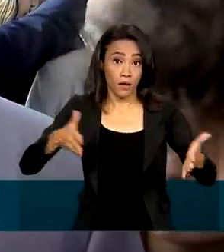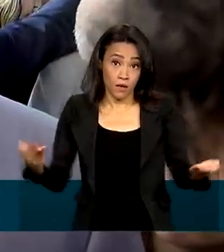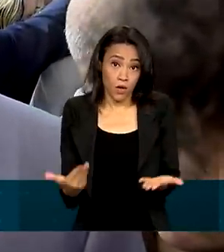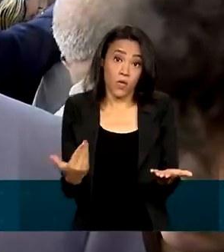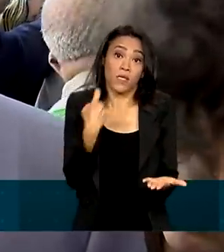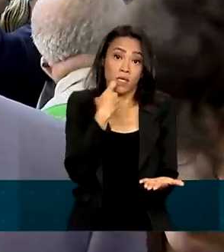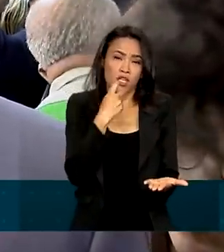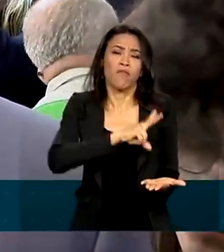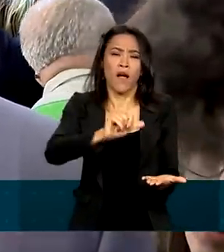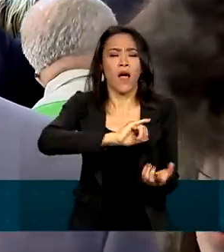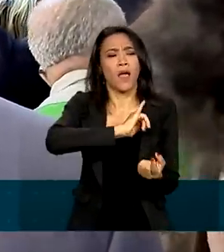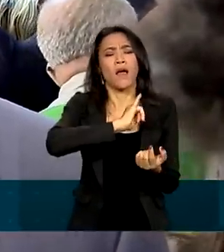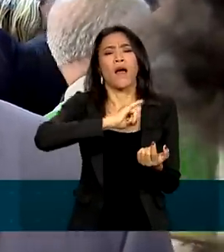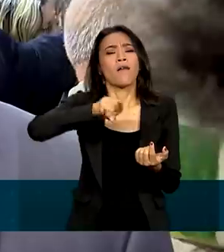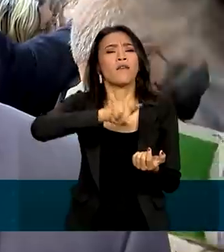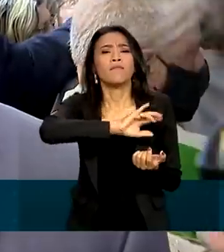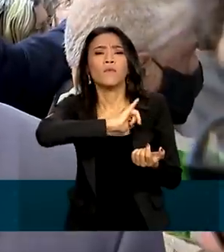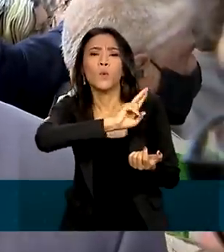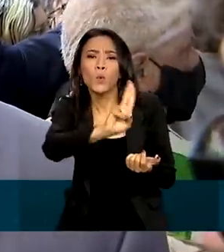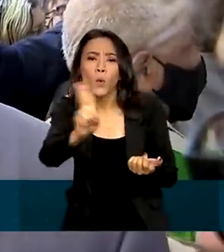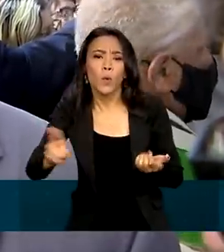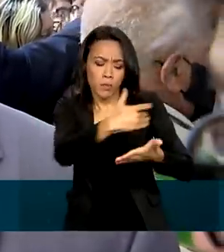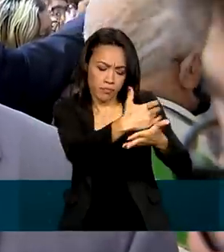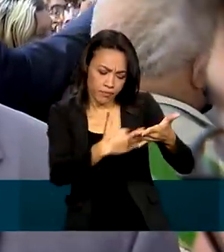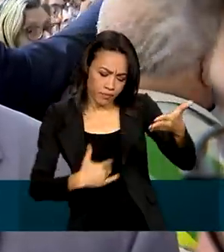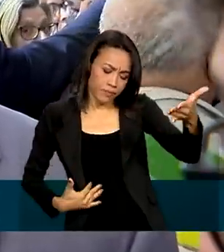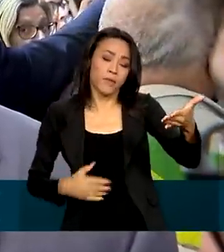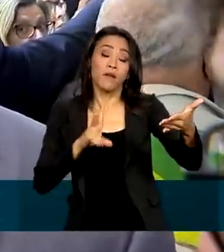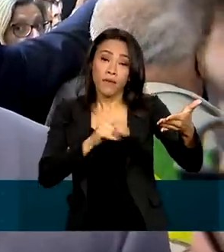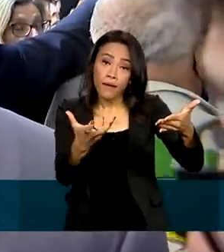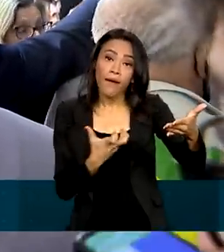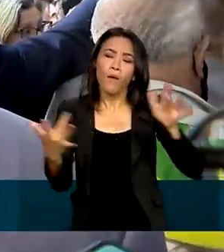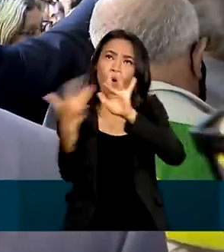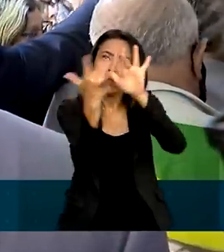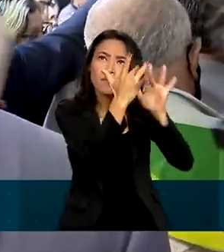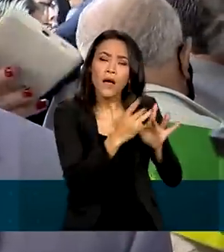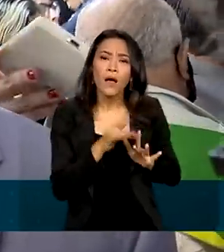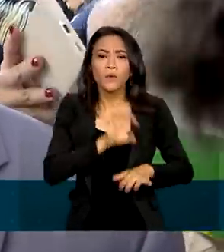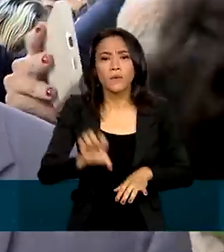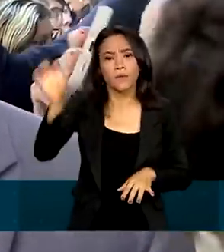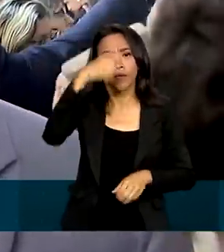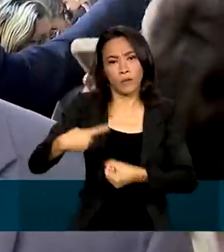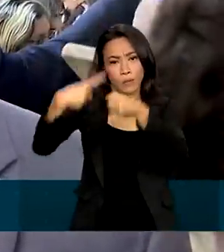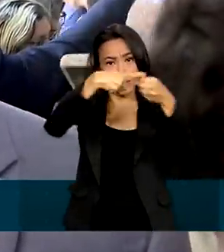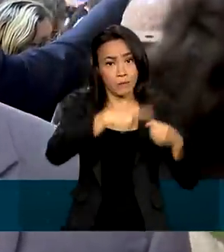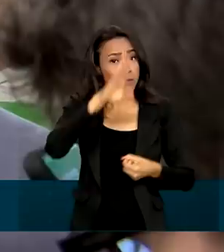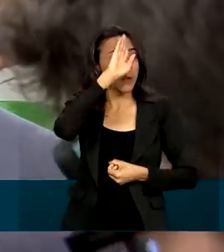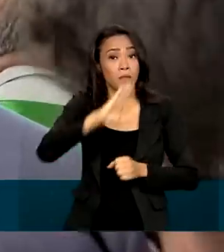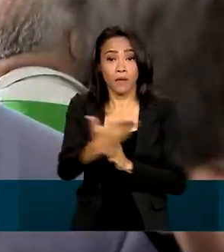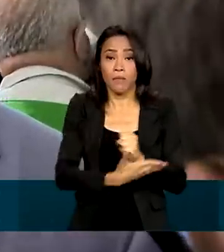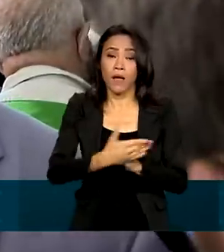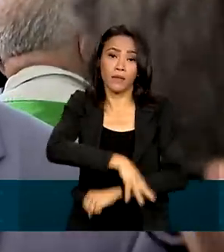anunciar toda a sua equipe ele quer estabelecer uma ponte com estados e municípios dando destaque a educação básica